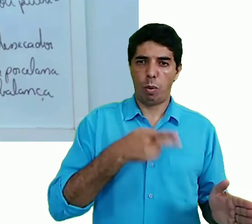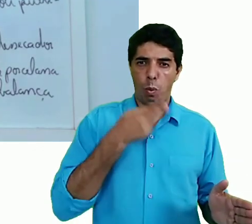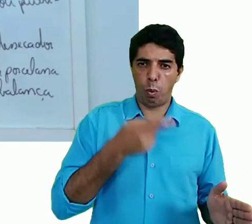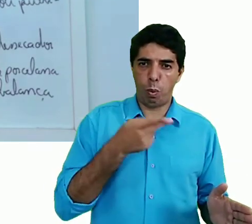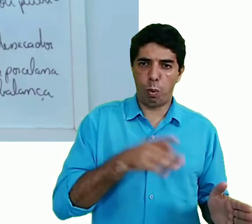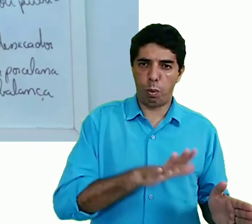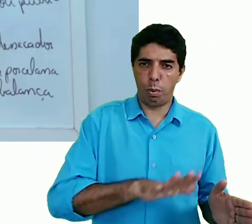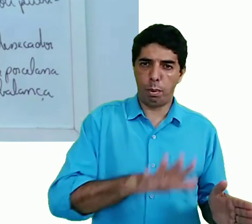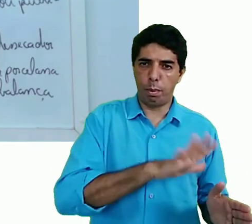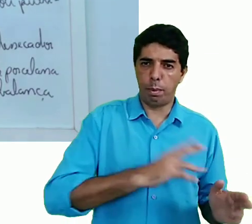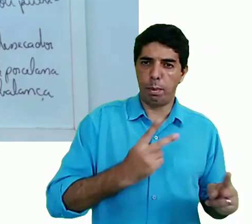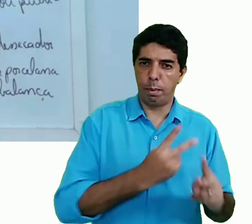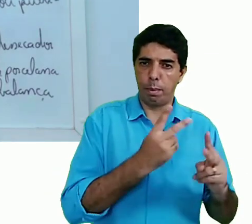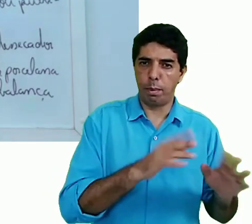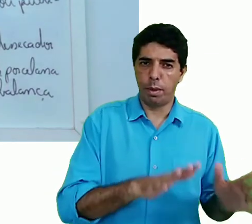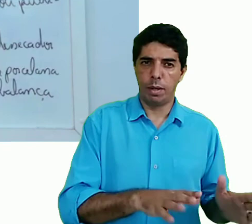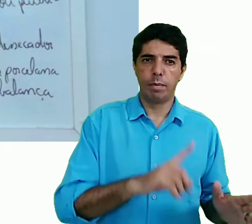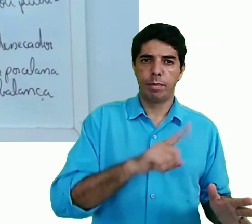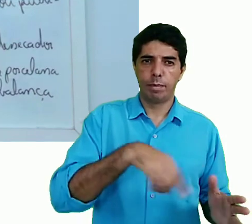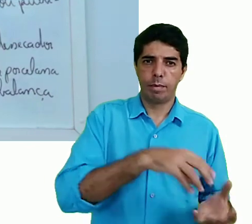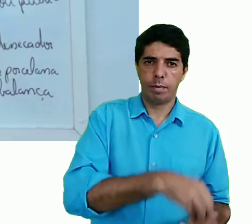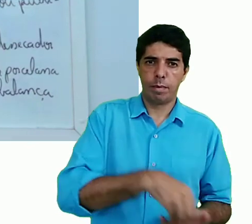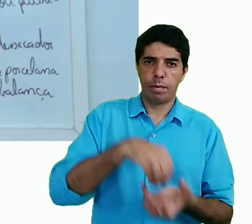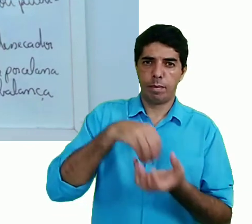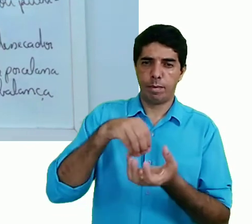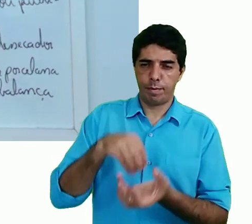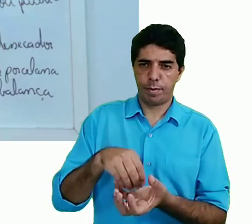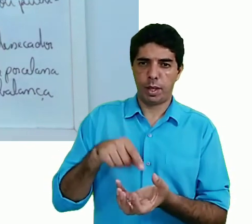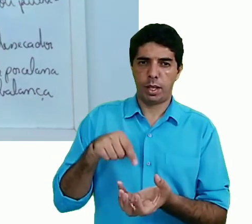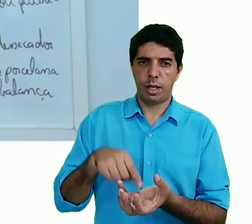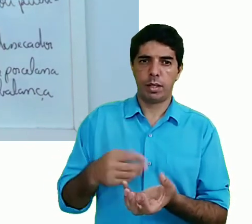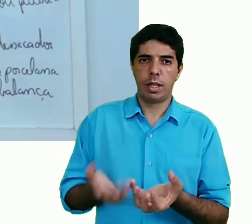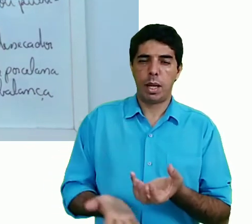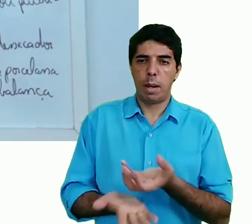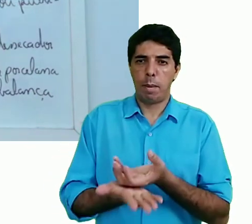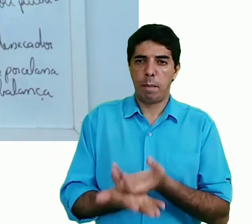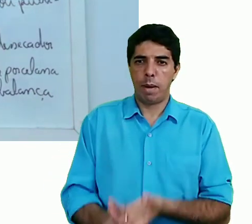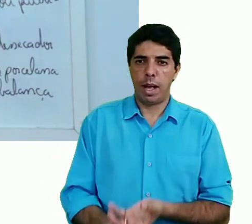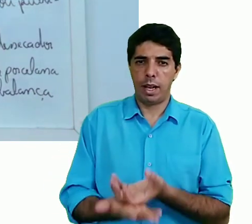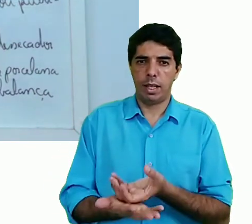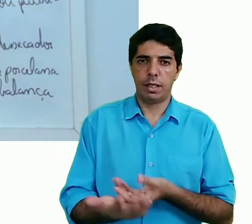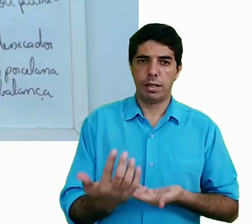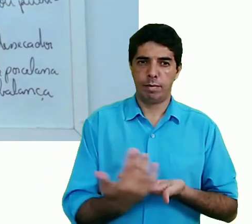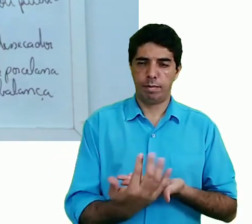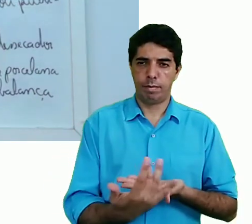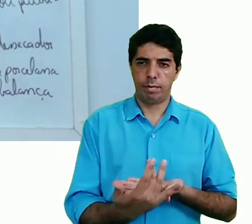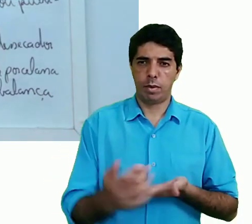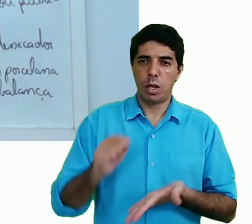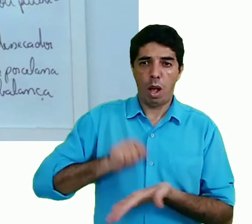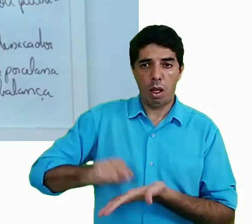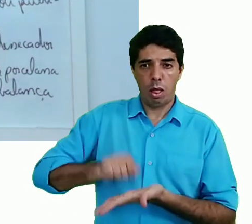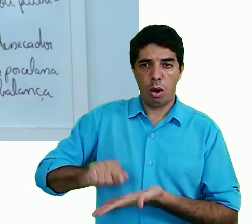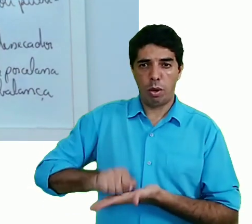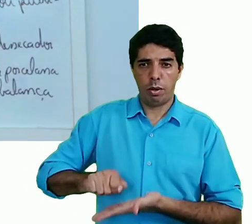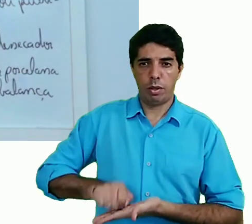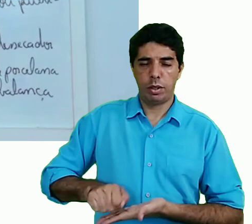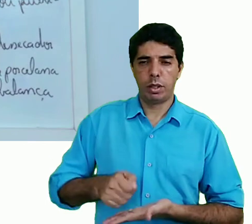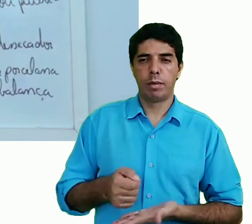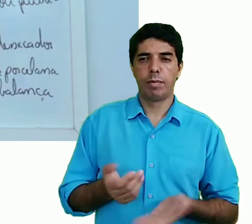aí pesar a cápsula de porcelana com a amostra em uma balança analítica. E aí, uma vez anotado o